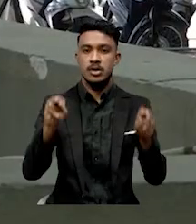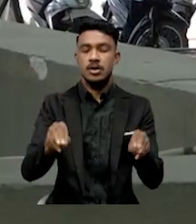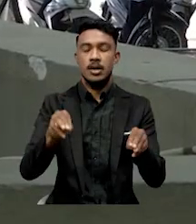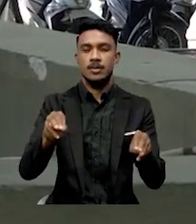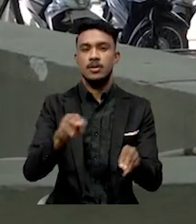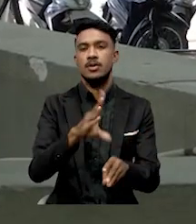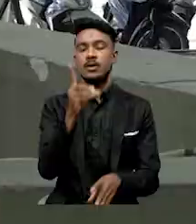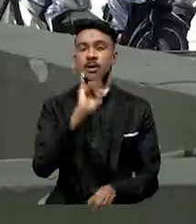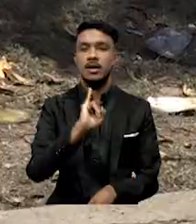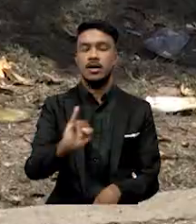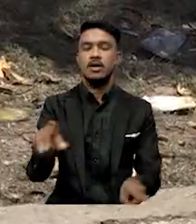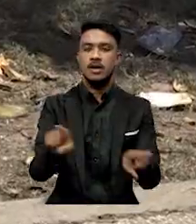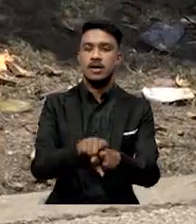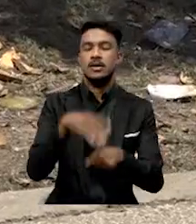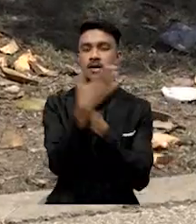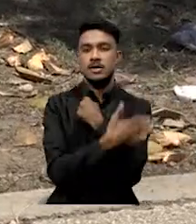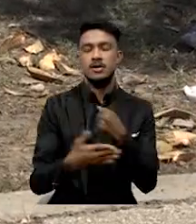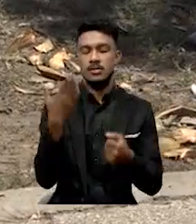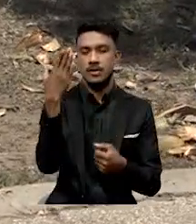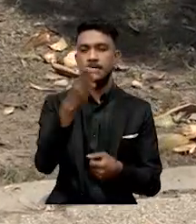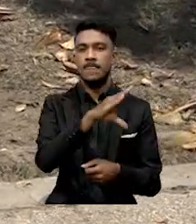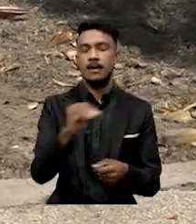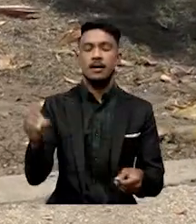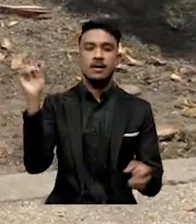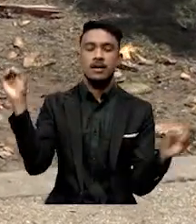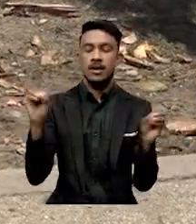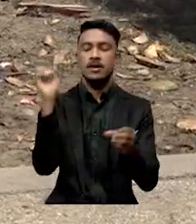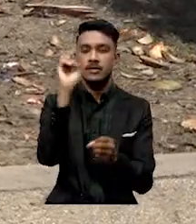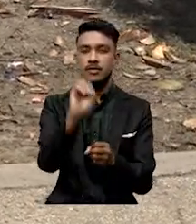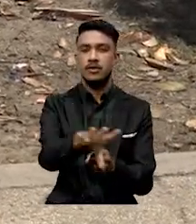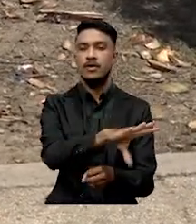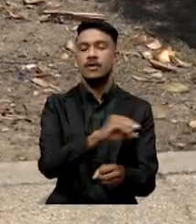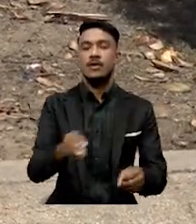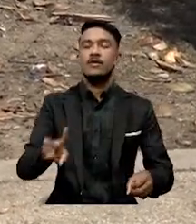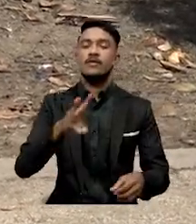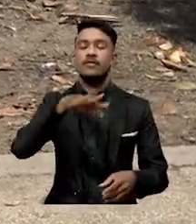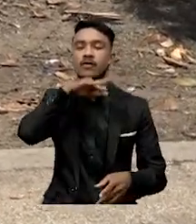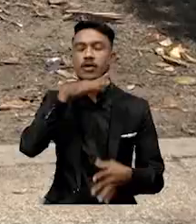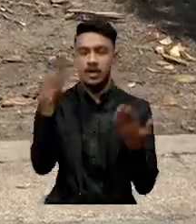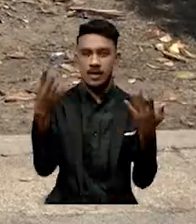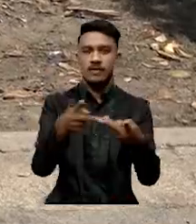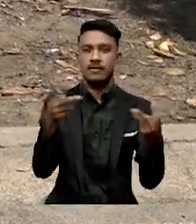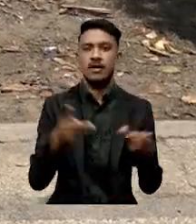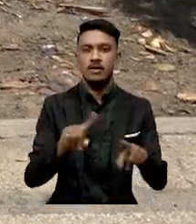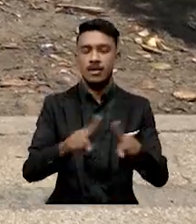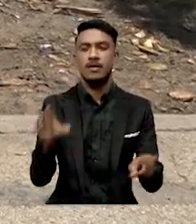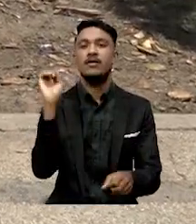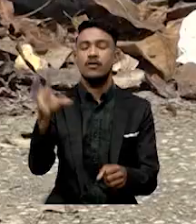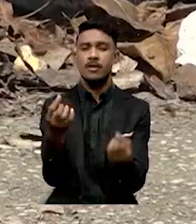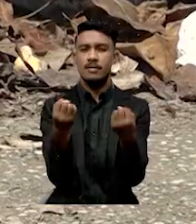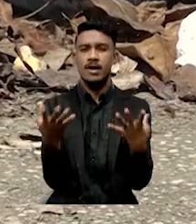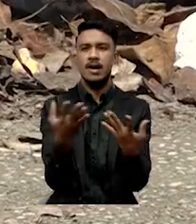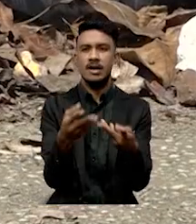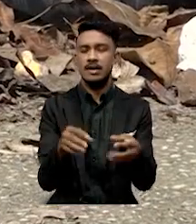observa, comunidade la sue lixo e a caixote, no lor loron lixo aumenta bebeik. Barak namkari arbiru, sue det